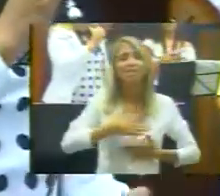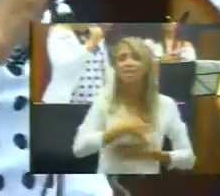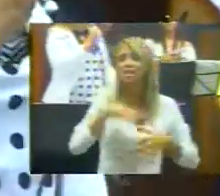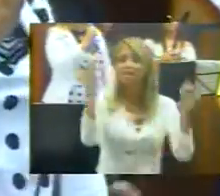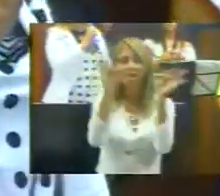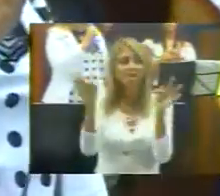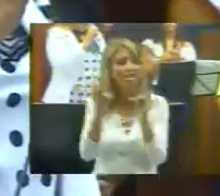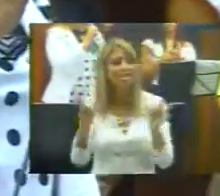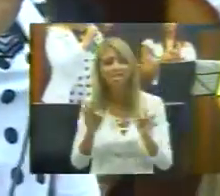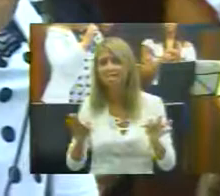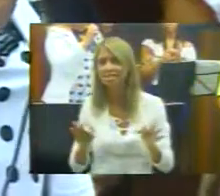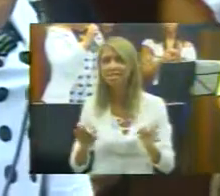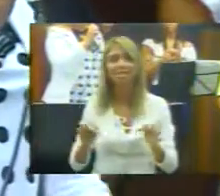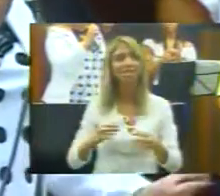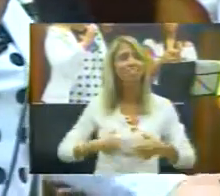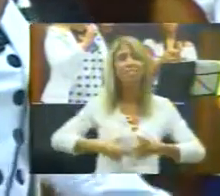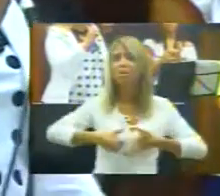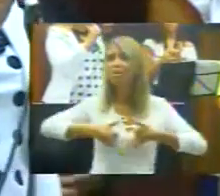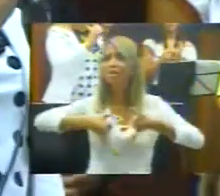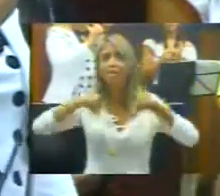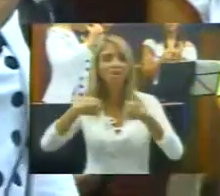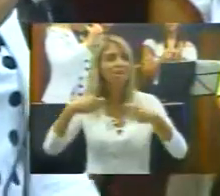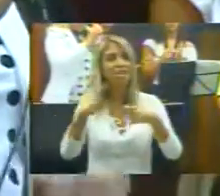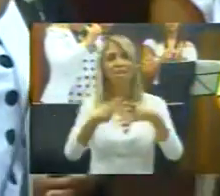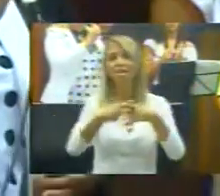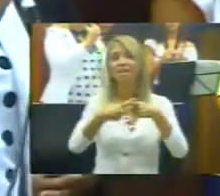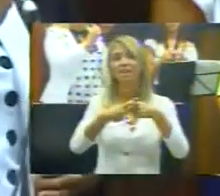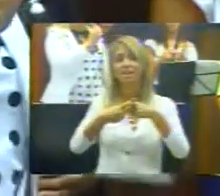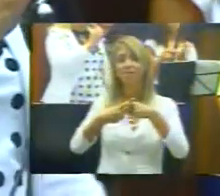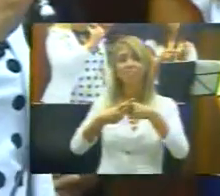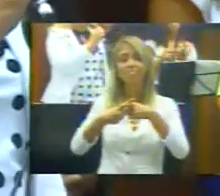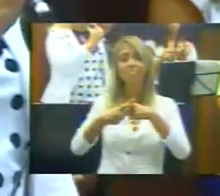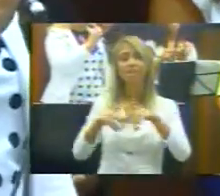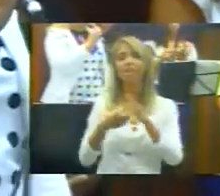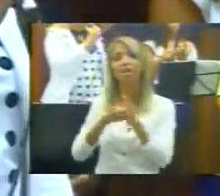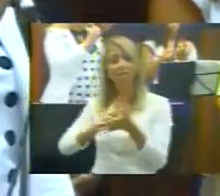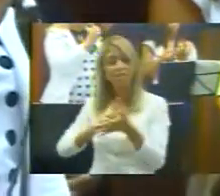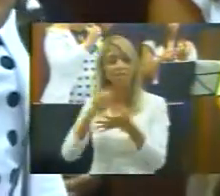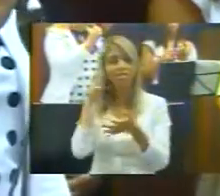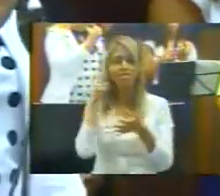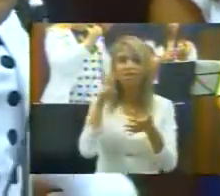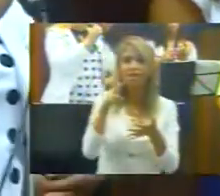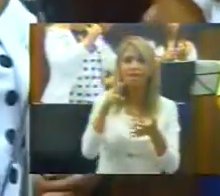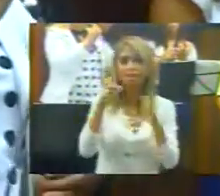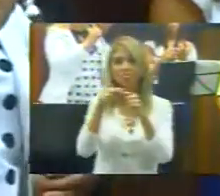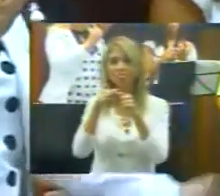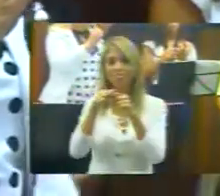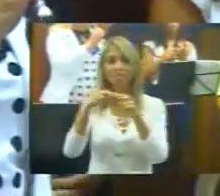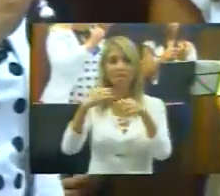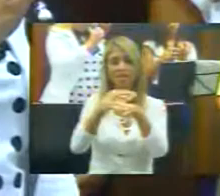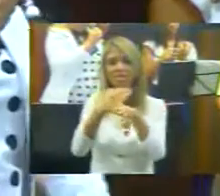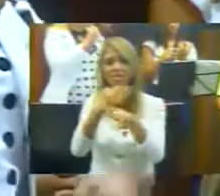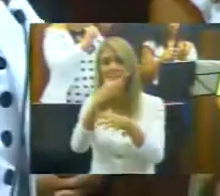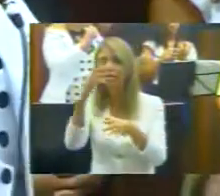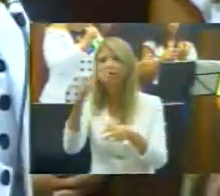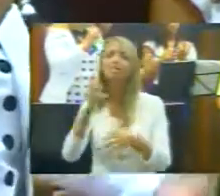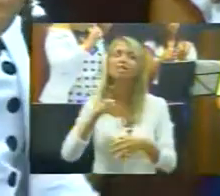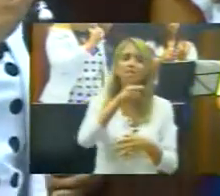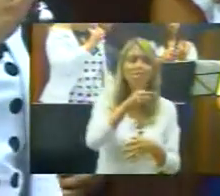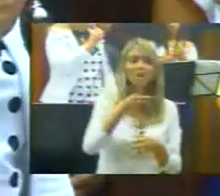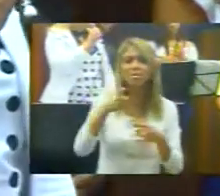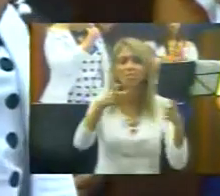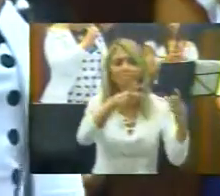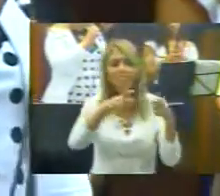enorme, porque recentemente eu percorri por essa cidade afora, buscando cada voto em cada canto